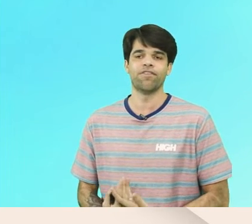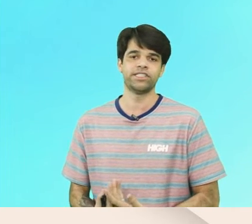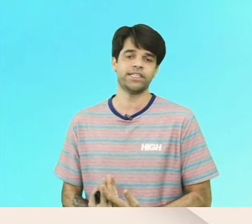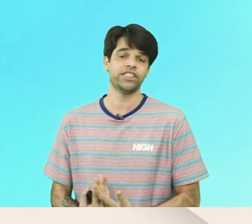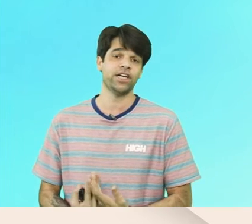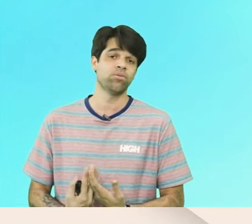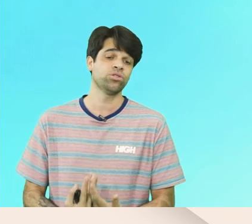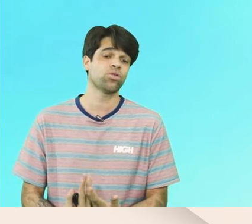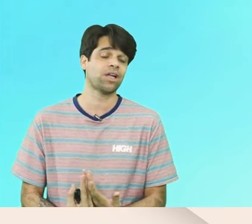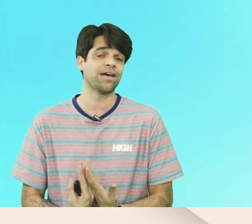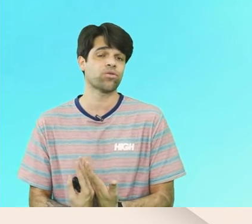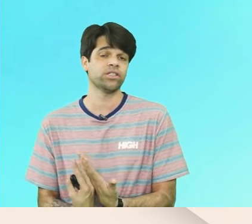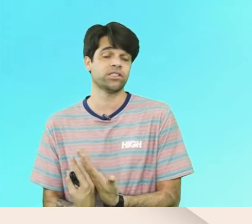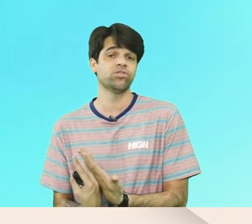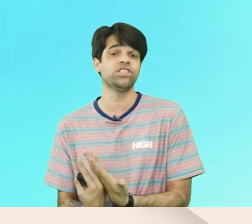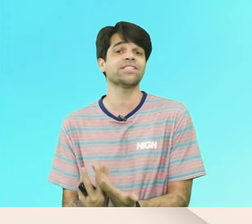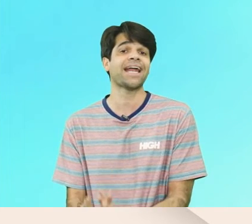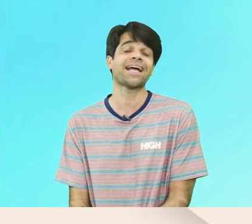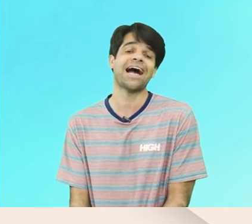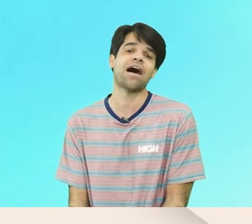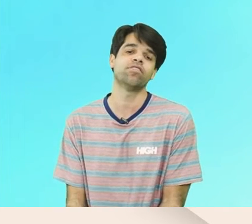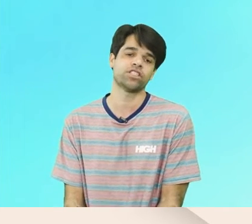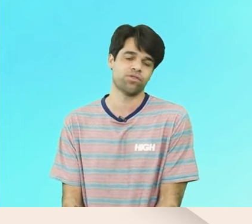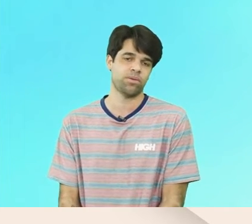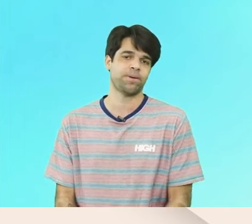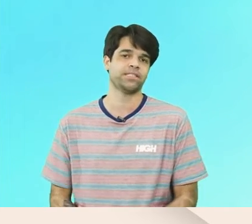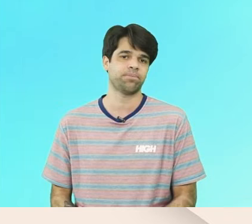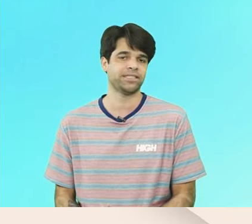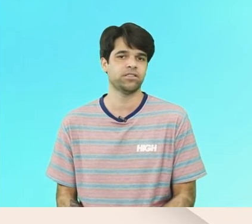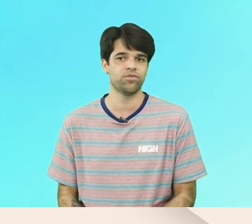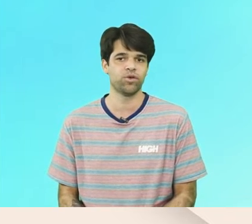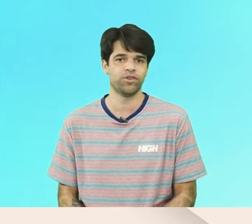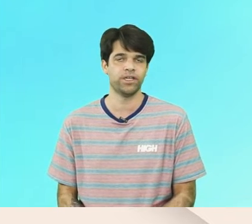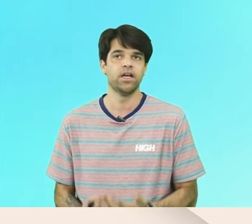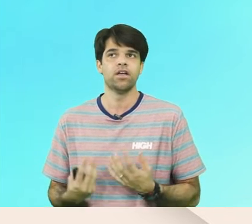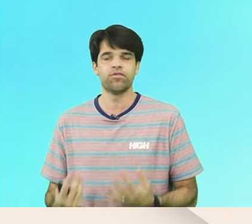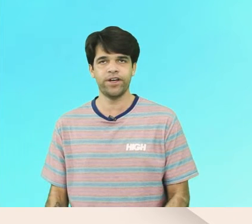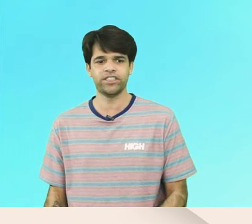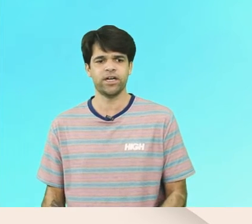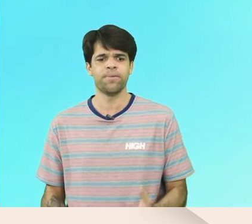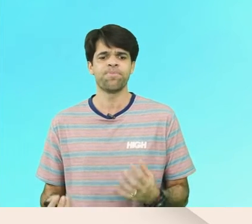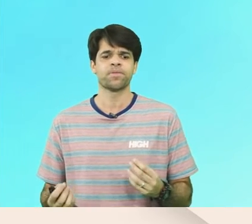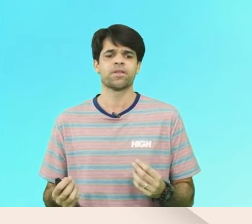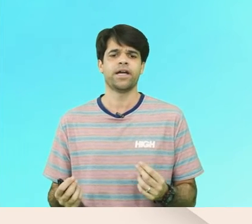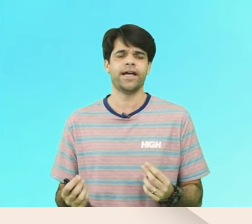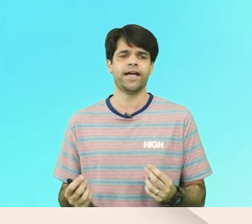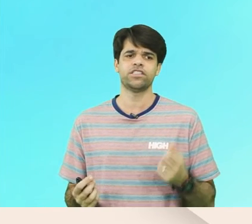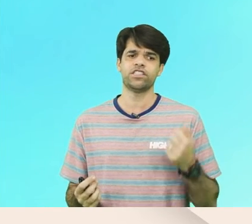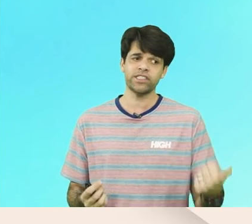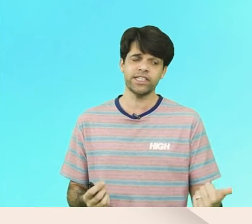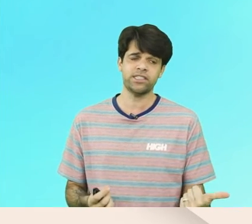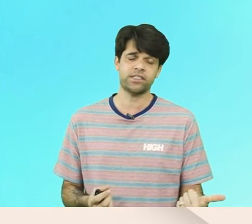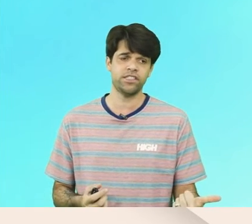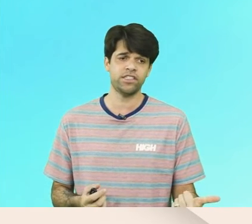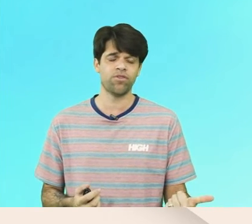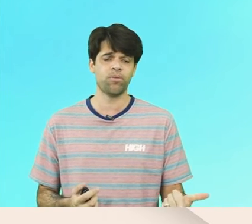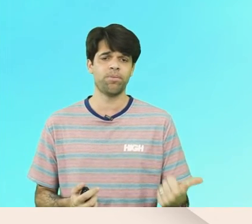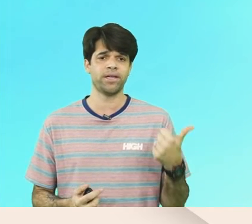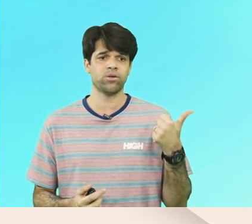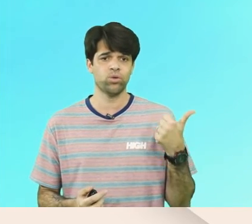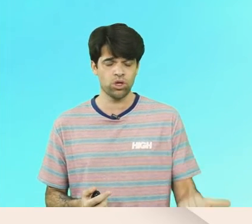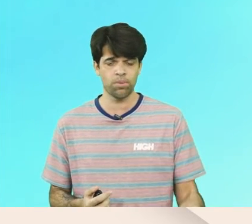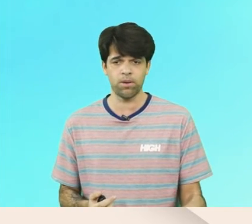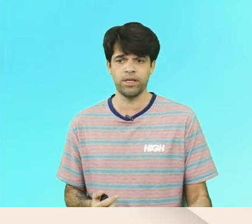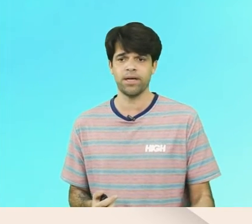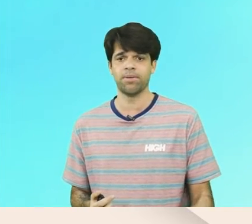inovação é você deixar muito claro quais são os entregáveis que você pretende desenvolver. Veja, se você